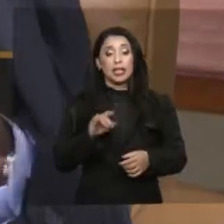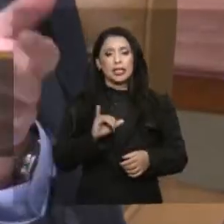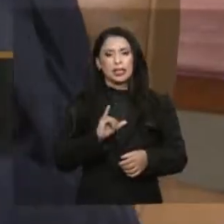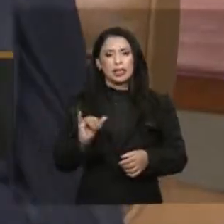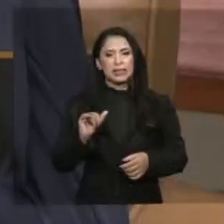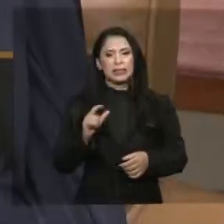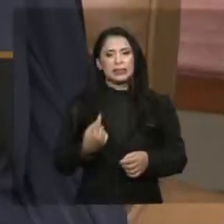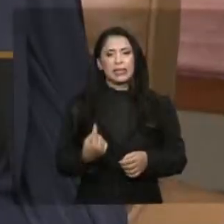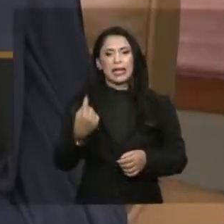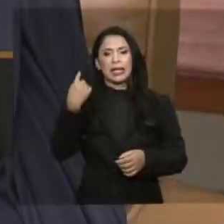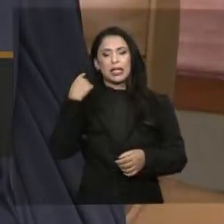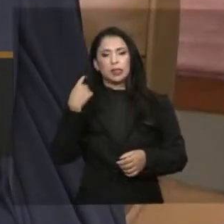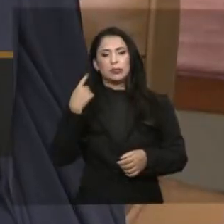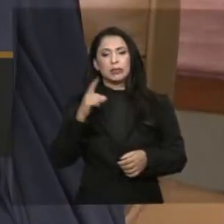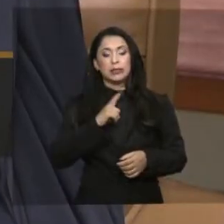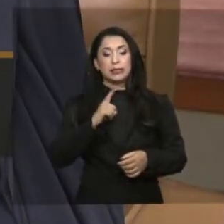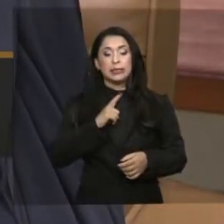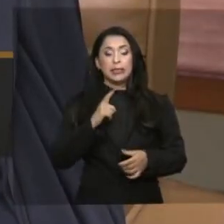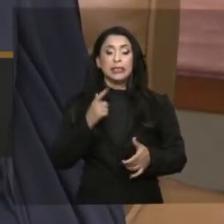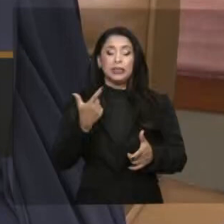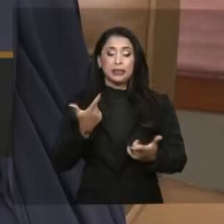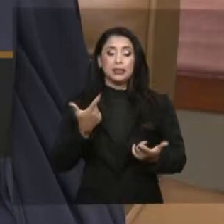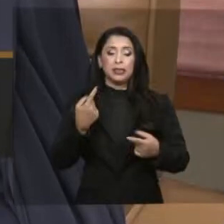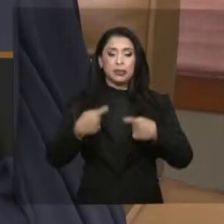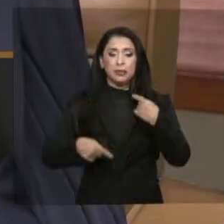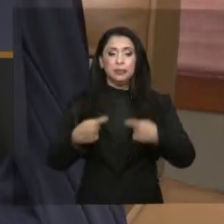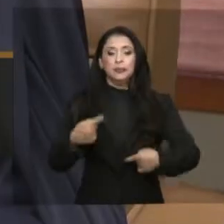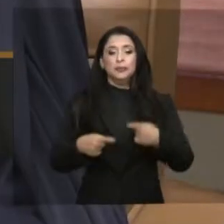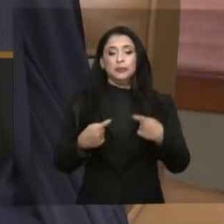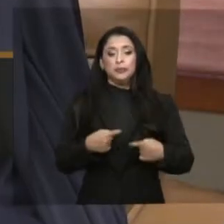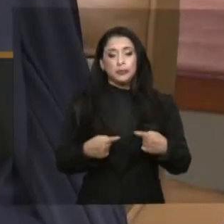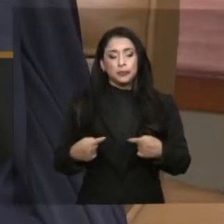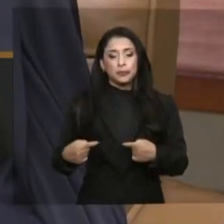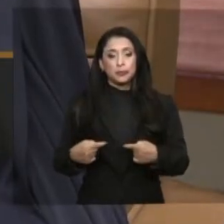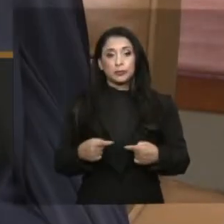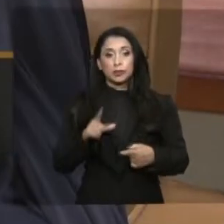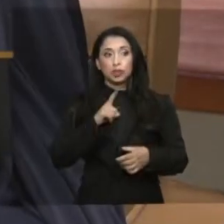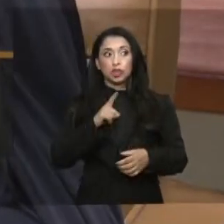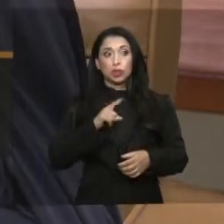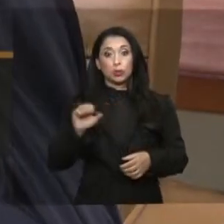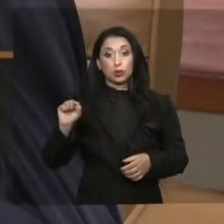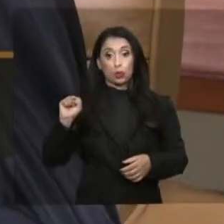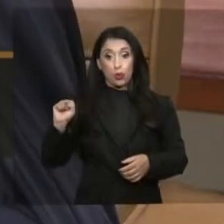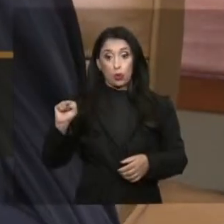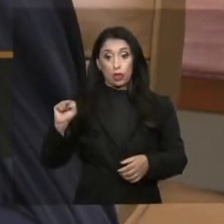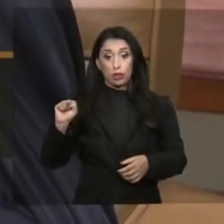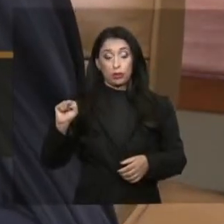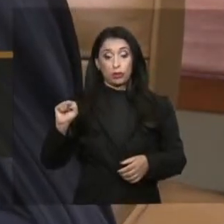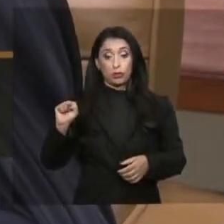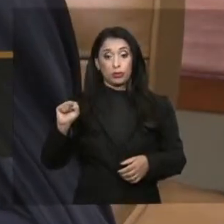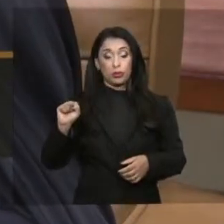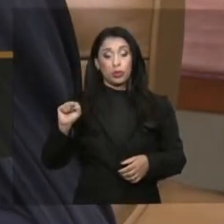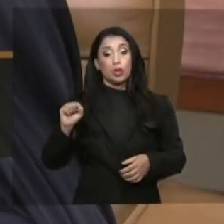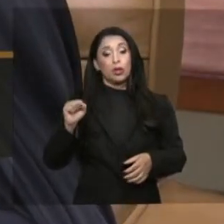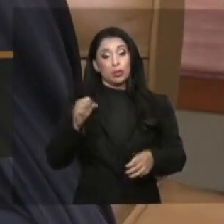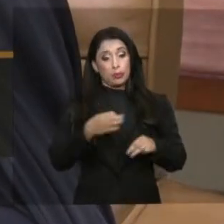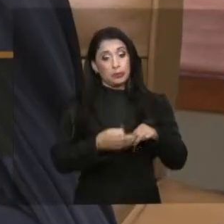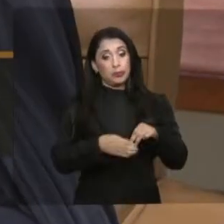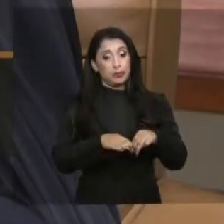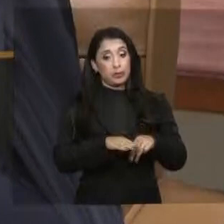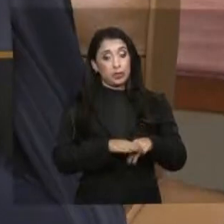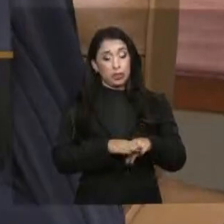aquele impasse em que, numa questão daquela delicadeza, nós tínhamos 8 juízes, em princípio, habilitados a votar,